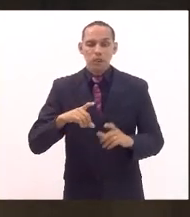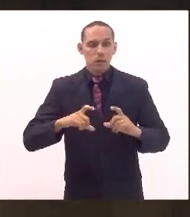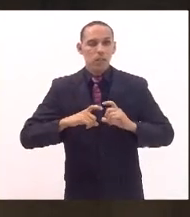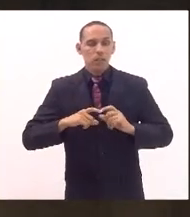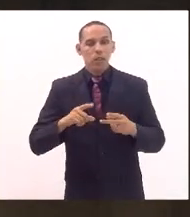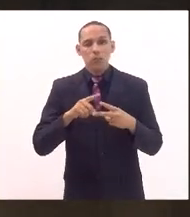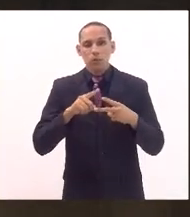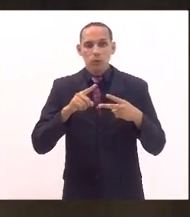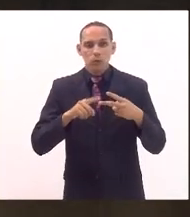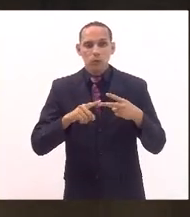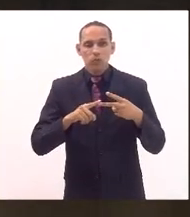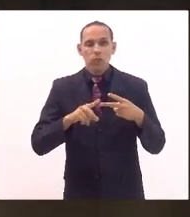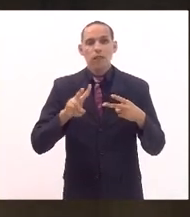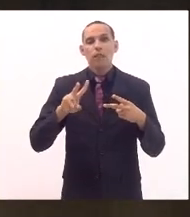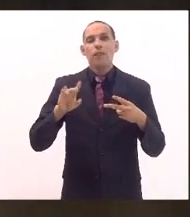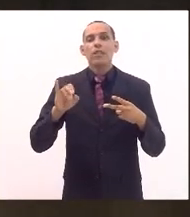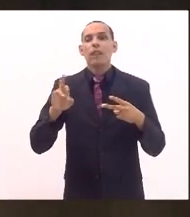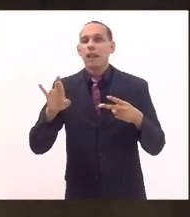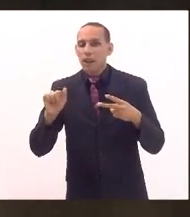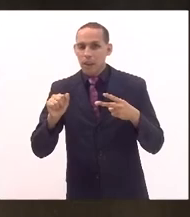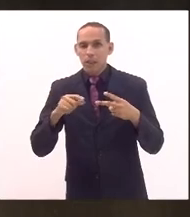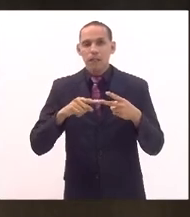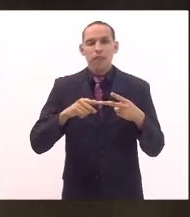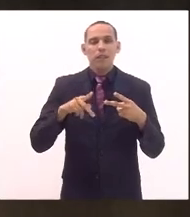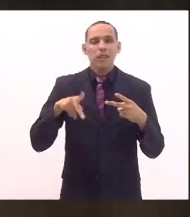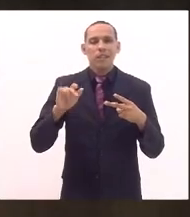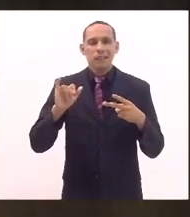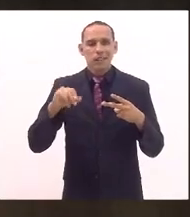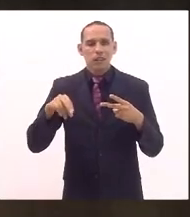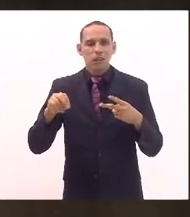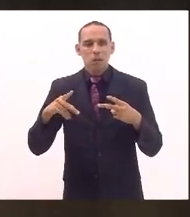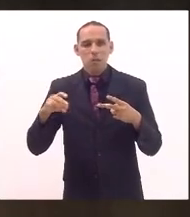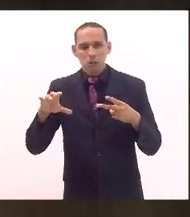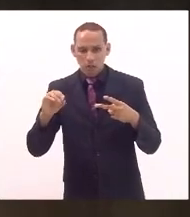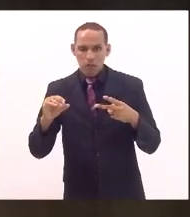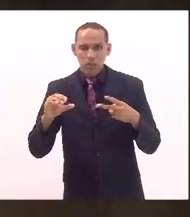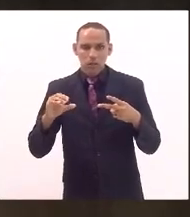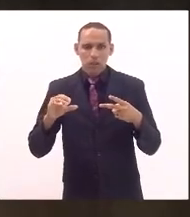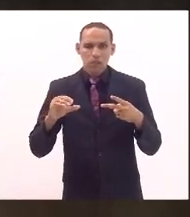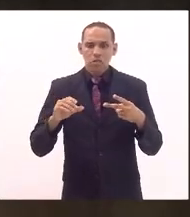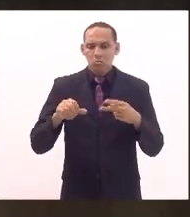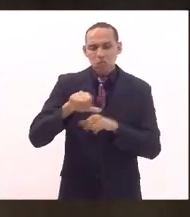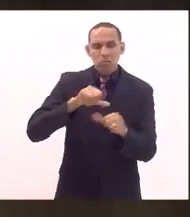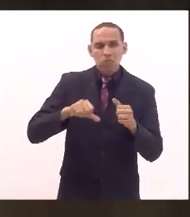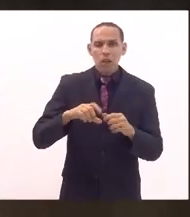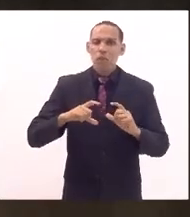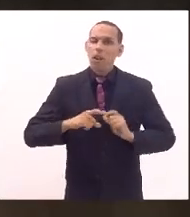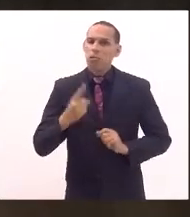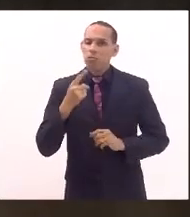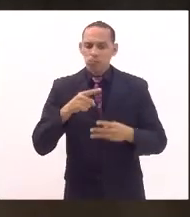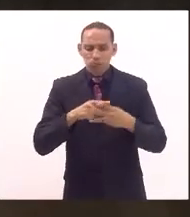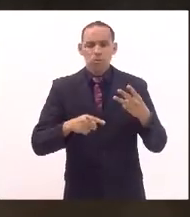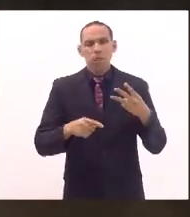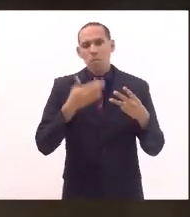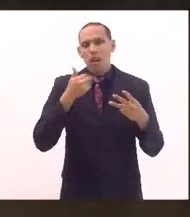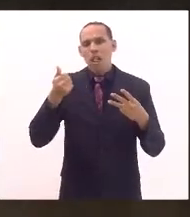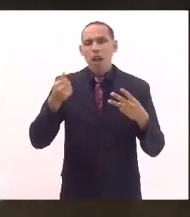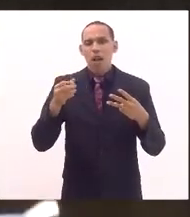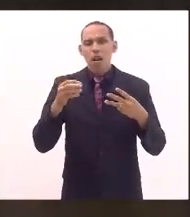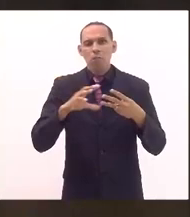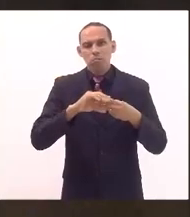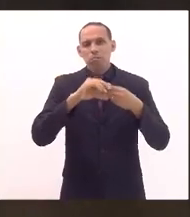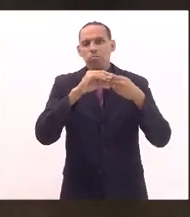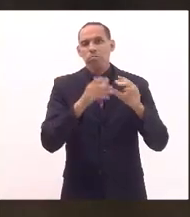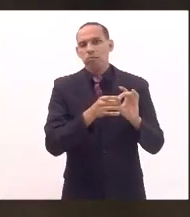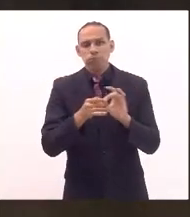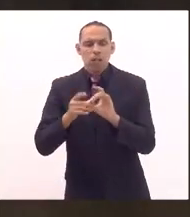clock que são seguidas se é para inverter a falta por uma medalha eu queria solicitar que inverter se pelas três medalhas